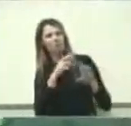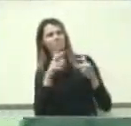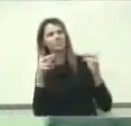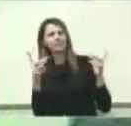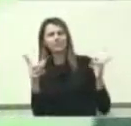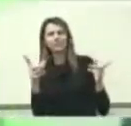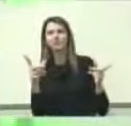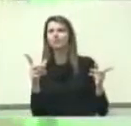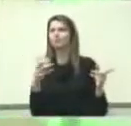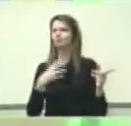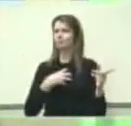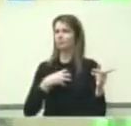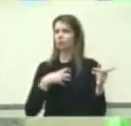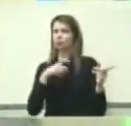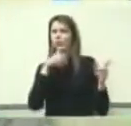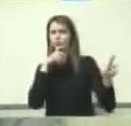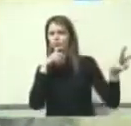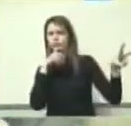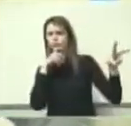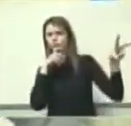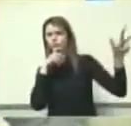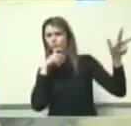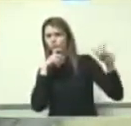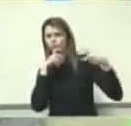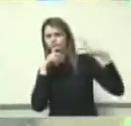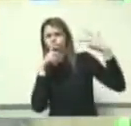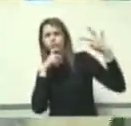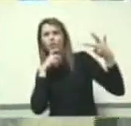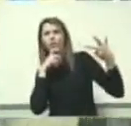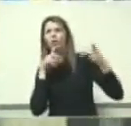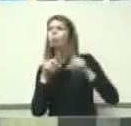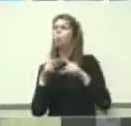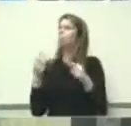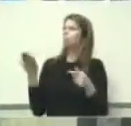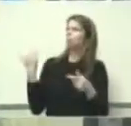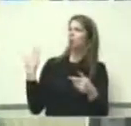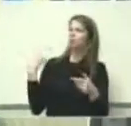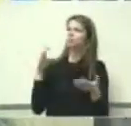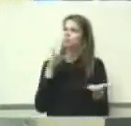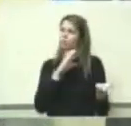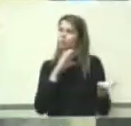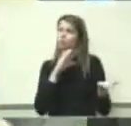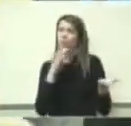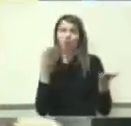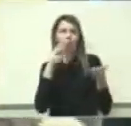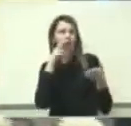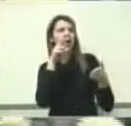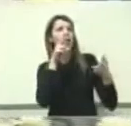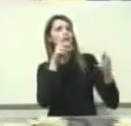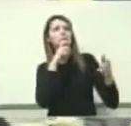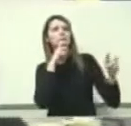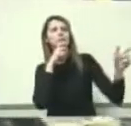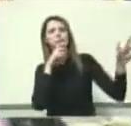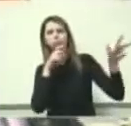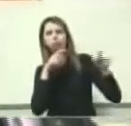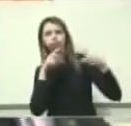sentindo o ar frio novamente mas estava quente até agora mas tá vindo a frente fria aí